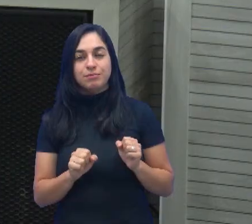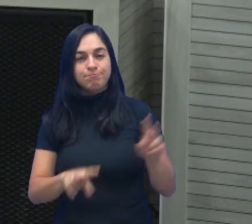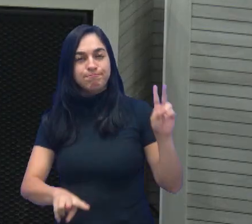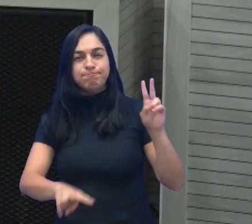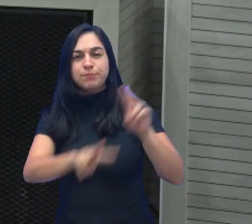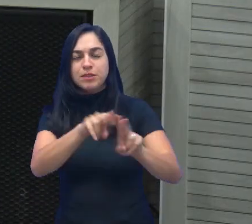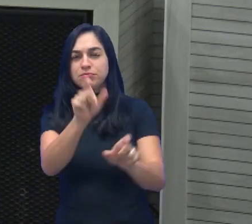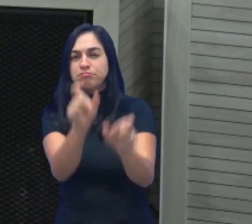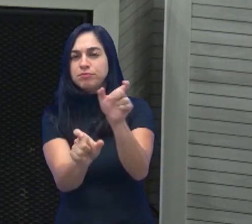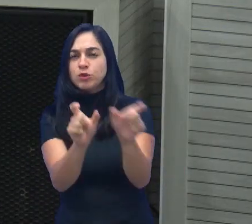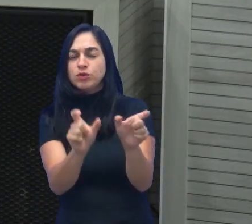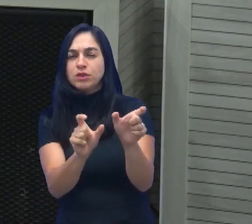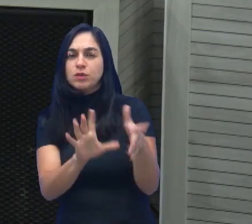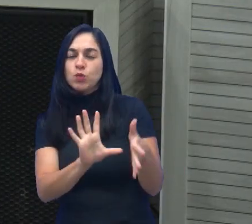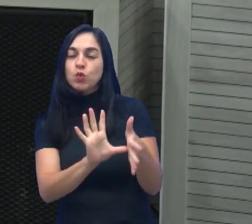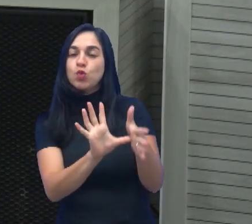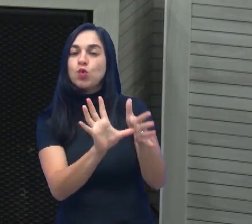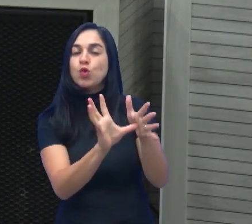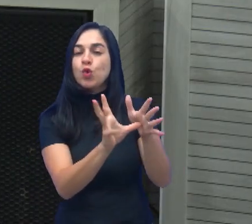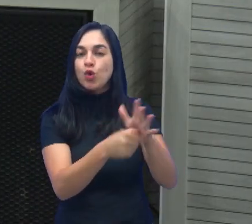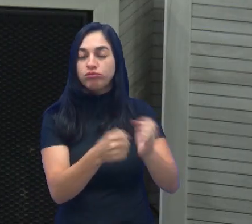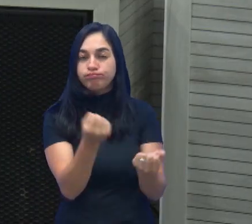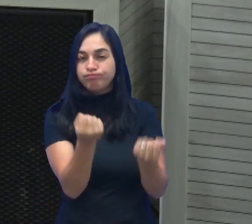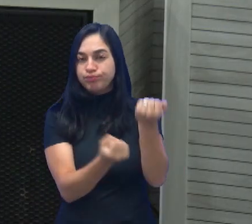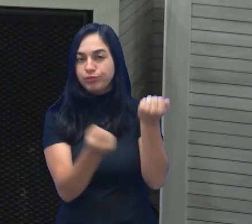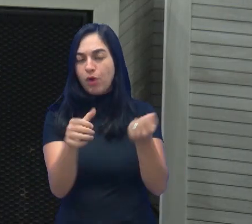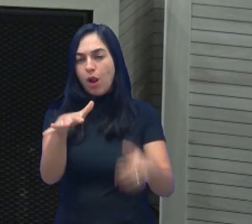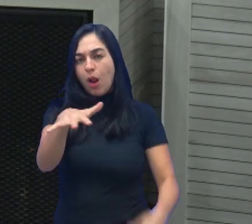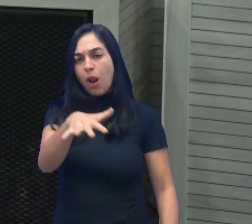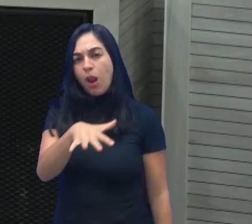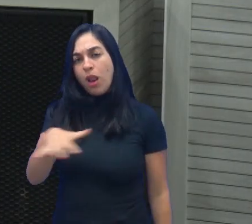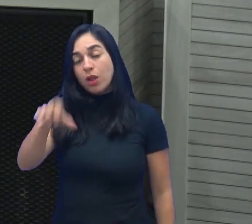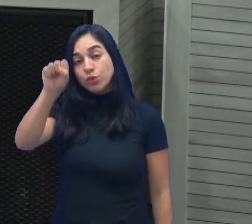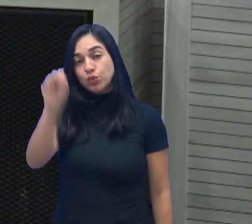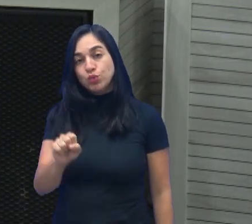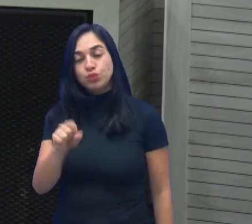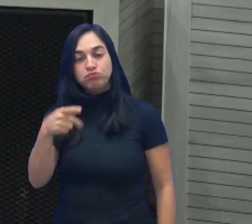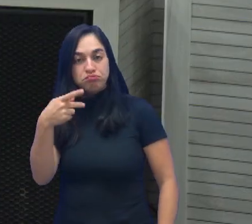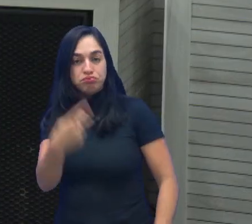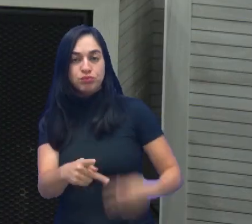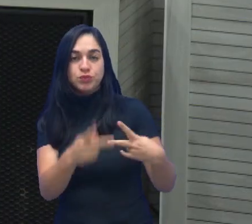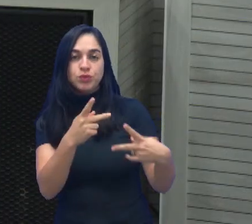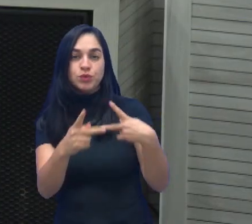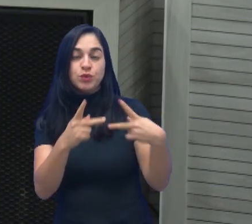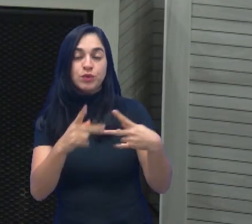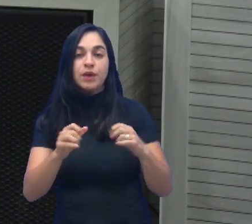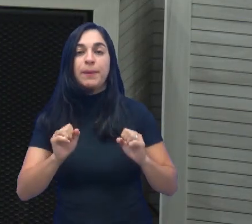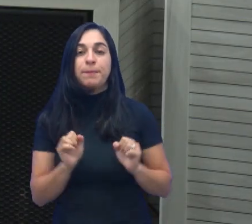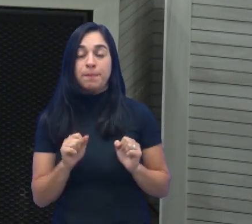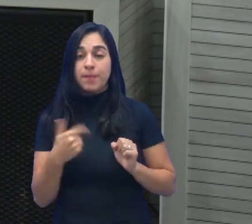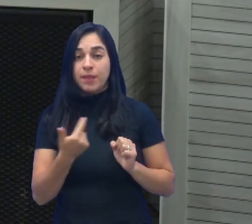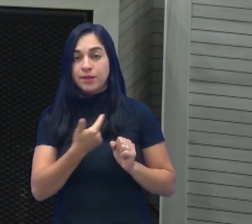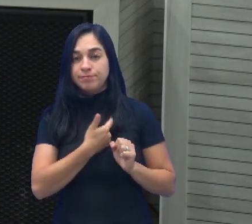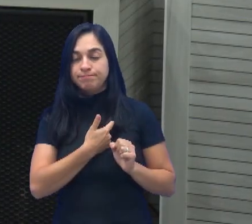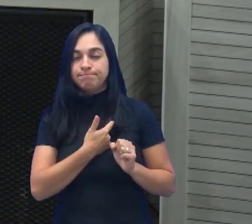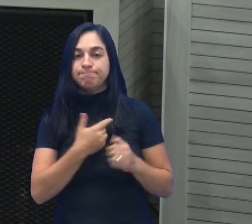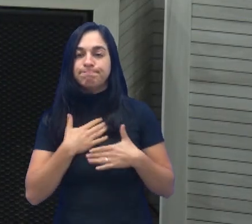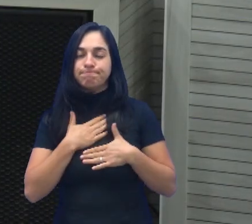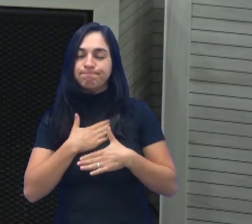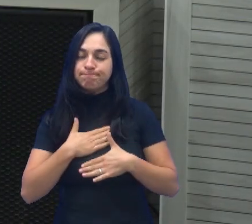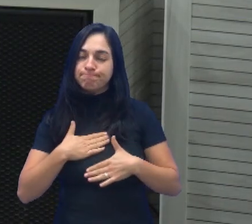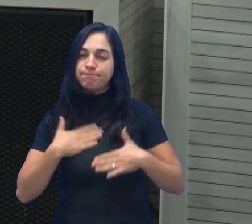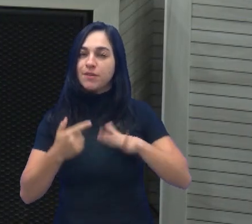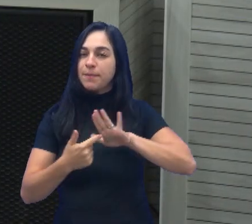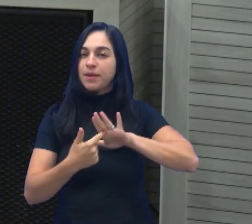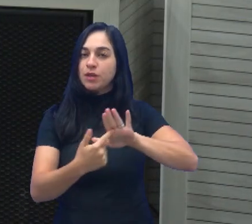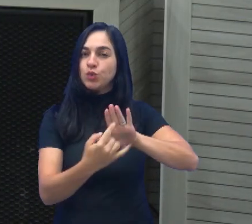furtos de veículos na zona sul de São José dos Campos. Senhor presidente, é com grande satisfação que apresento esta